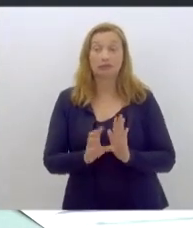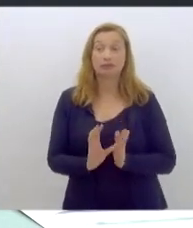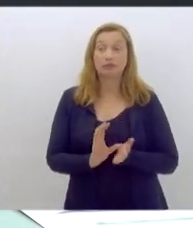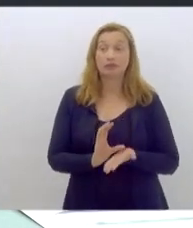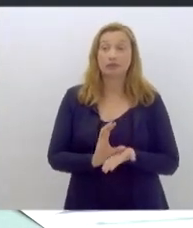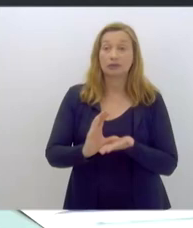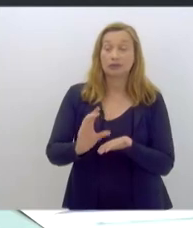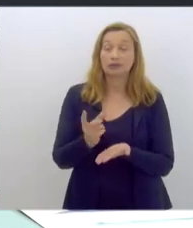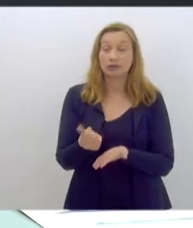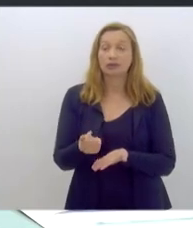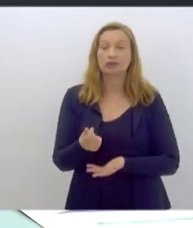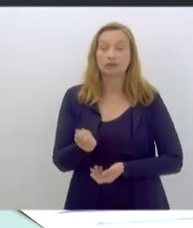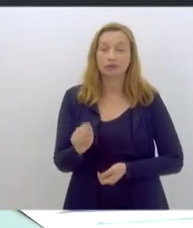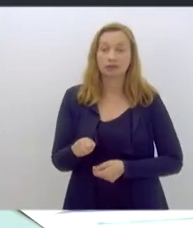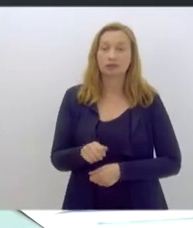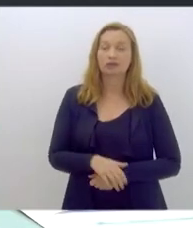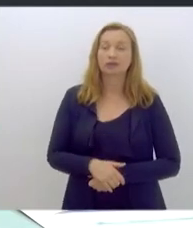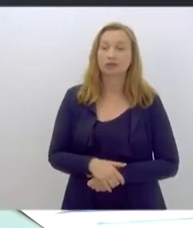recursos